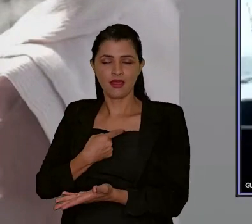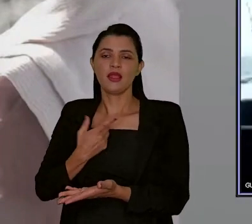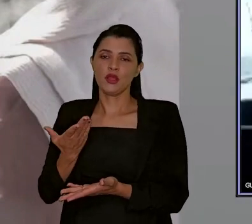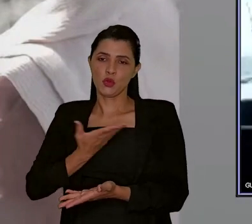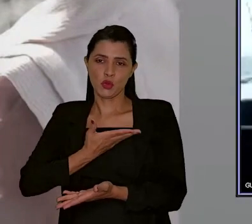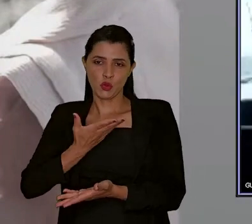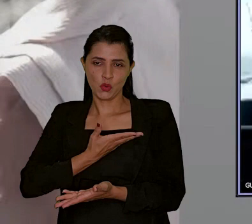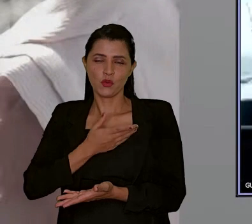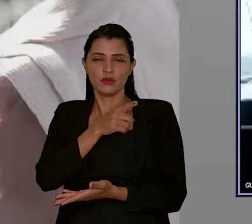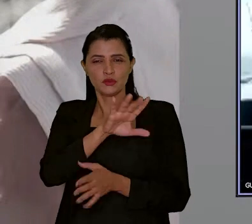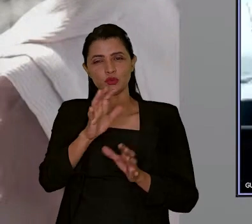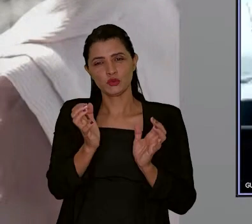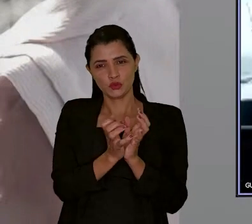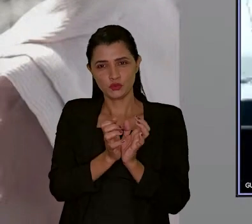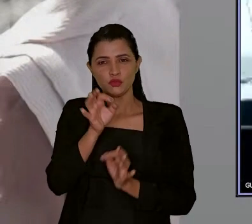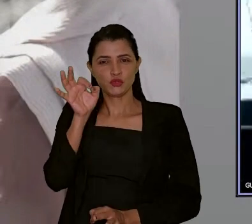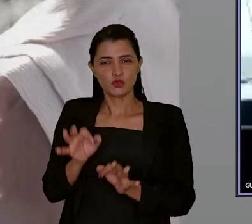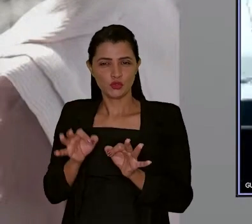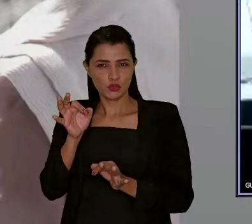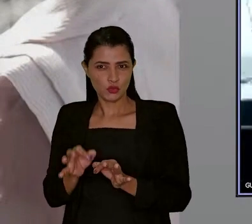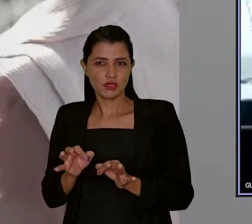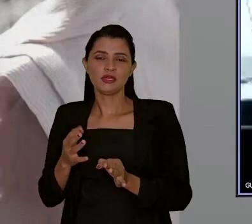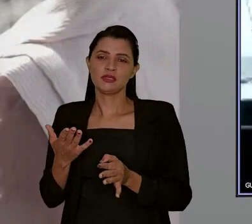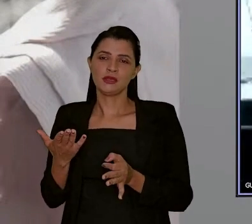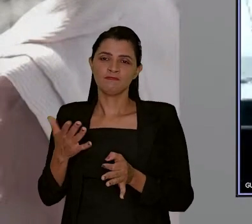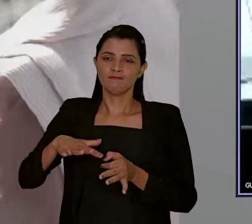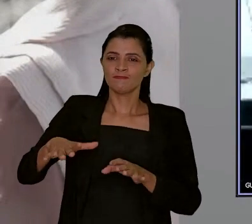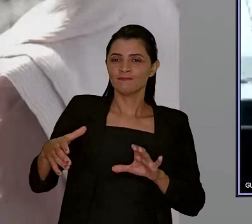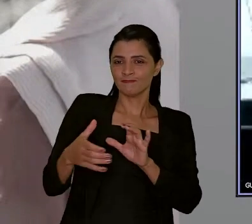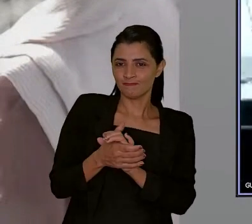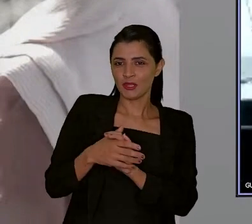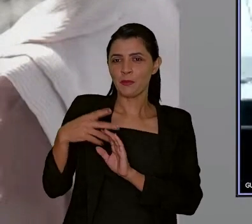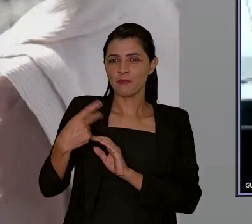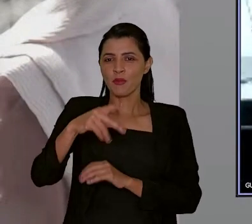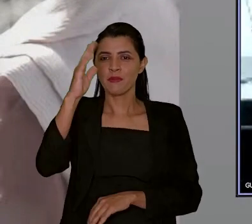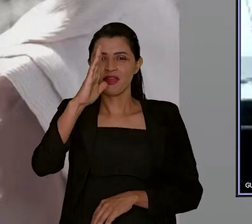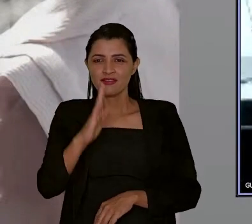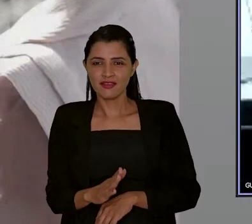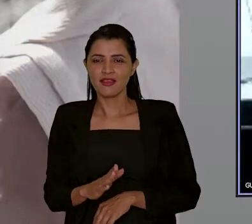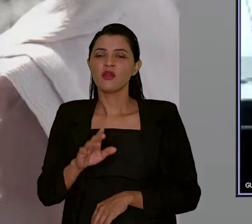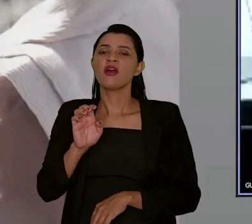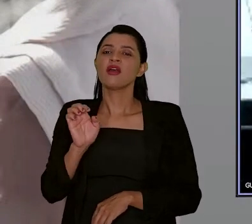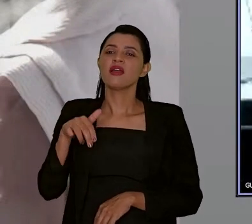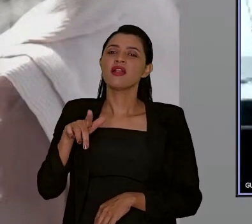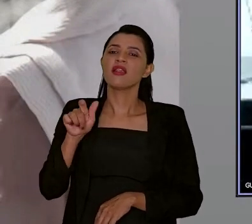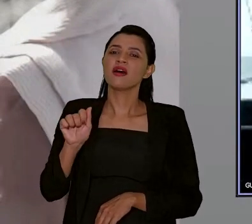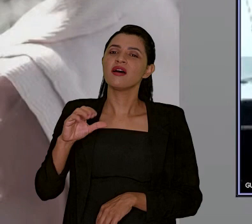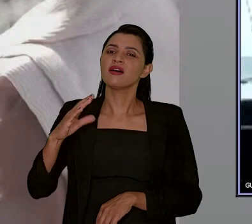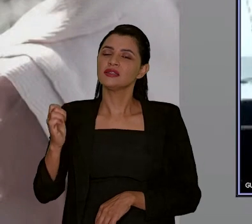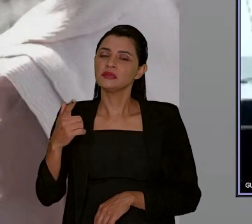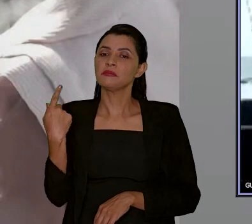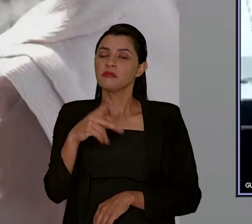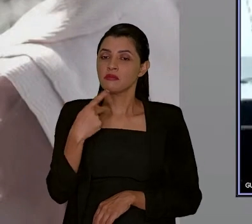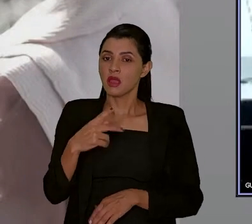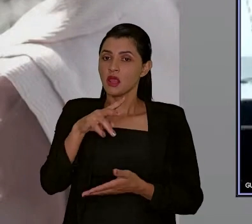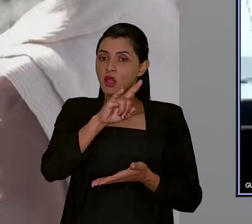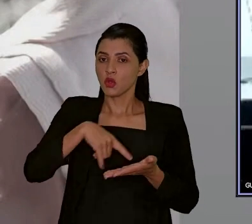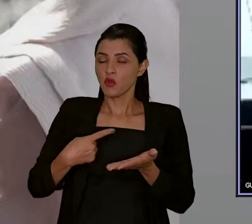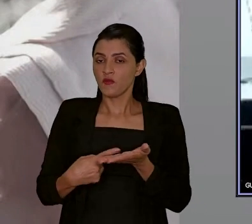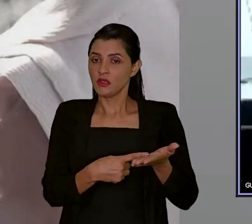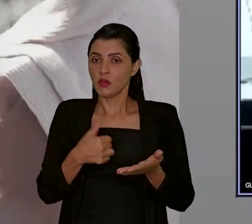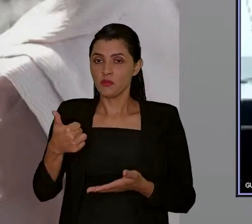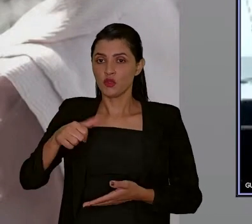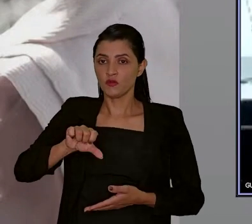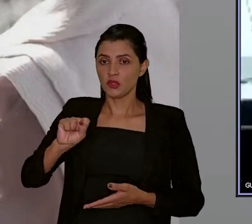de Juízes de Enlace Brasileiros para a Convenção de 1980 da Conferência da Haia, de Direito